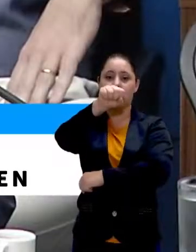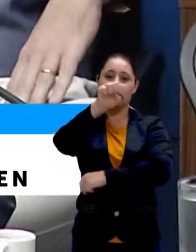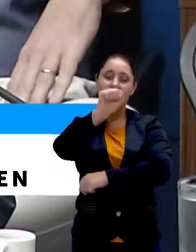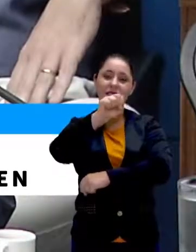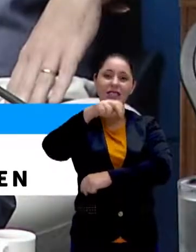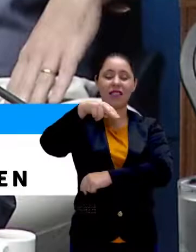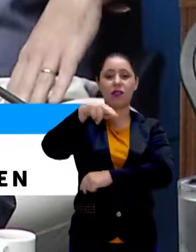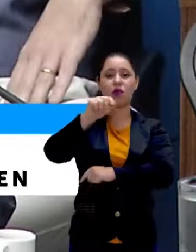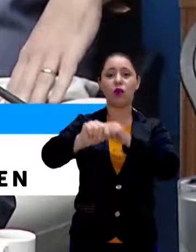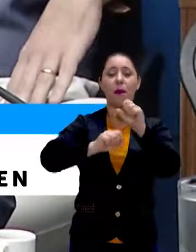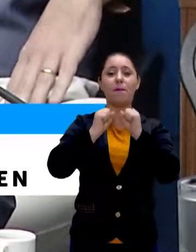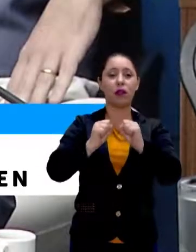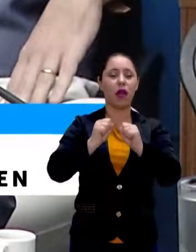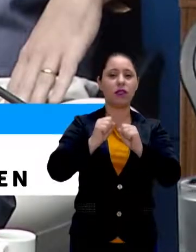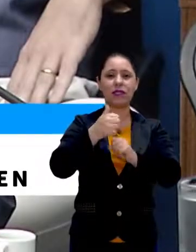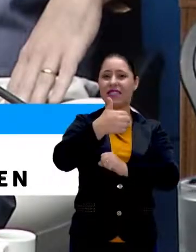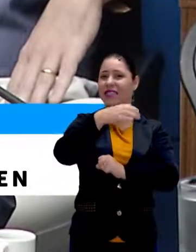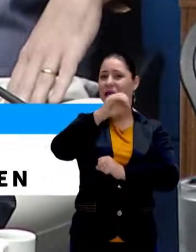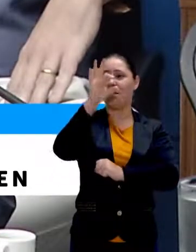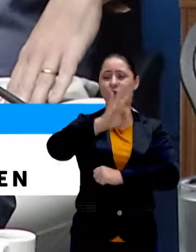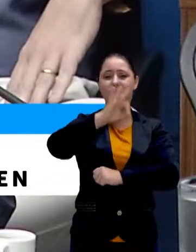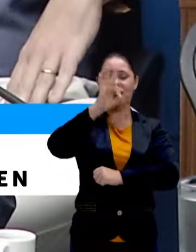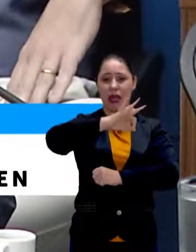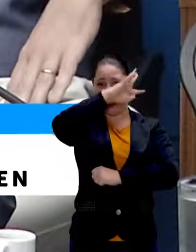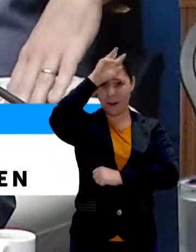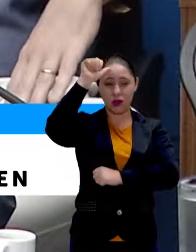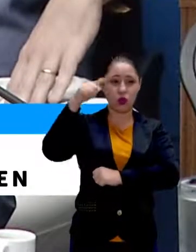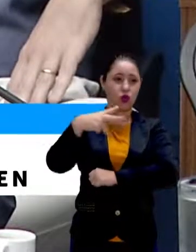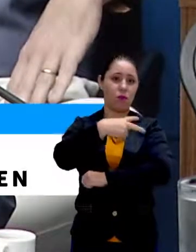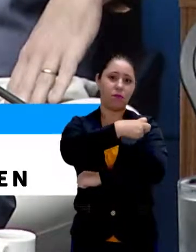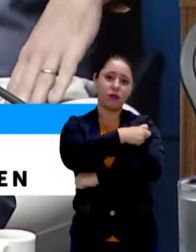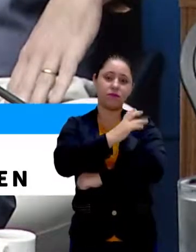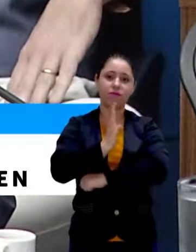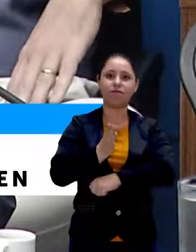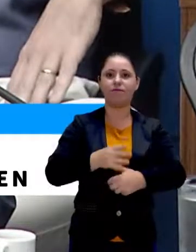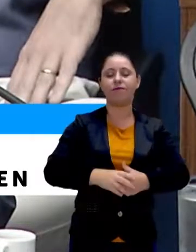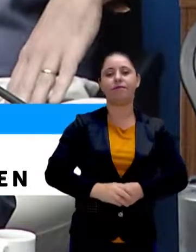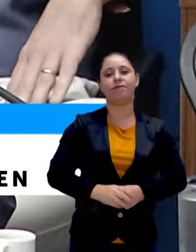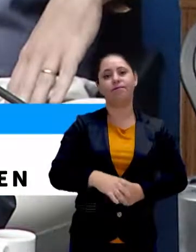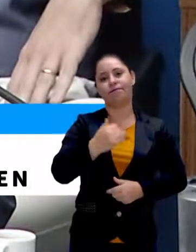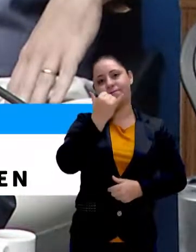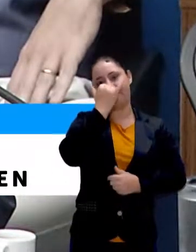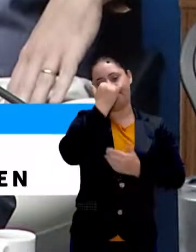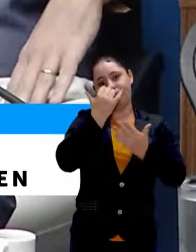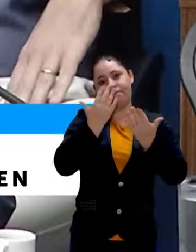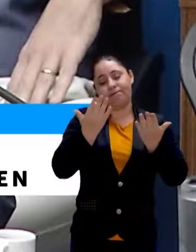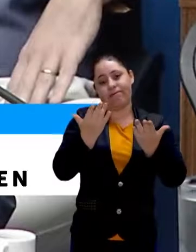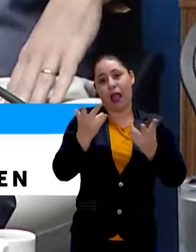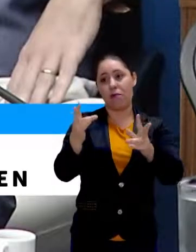a vacina da Janssen, para que a gente imunizasse 100% dos sul-mato-grossenses.